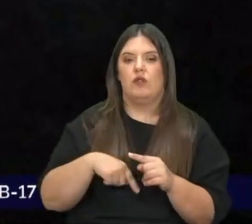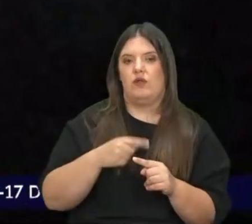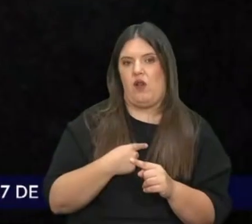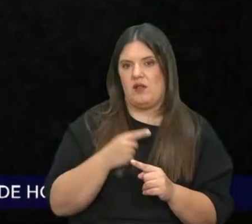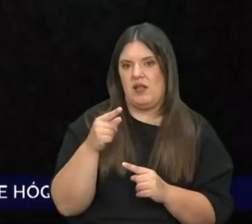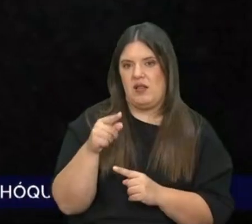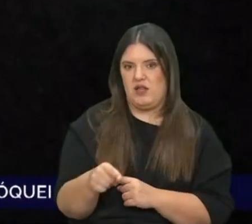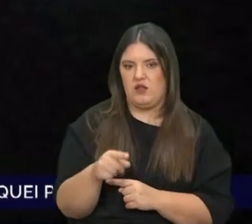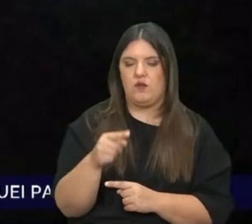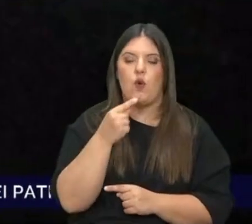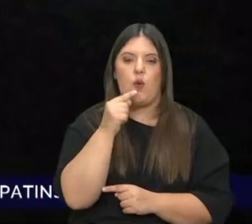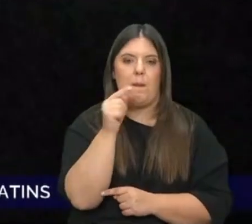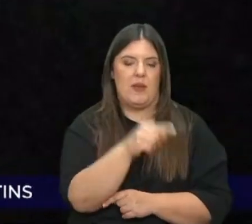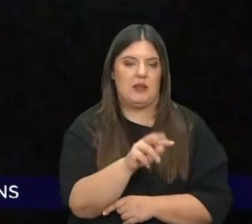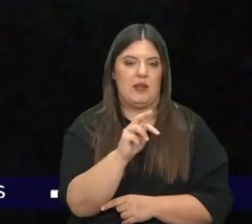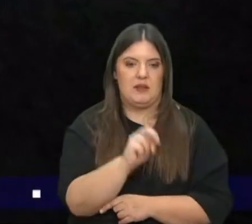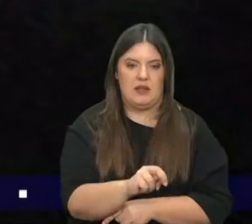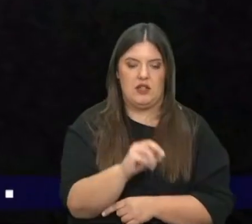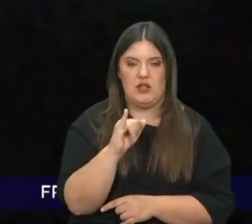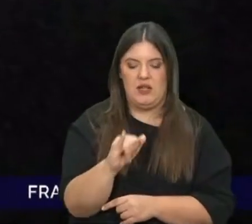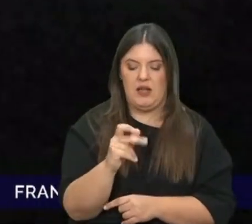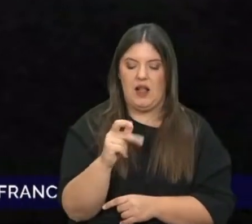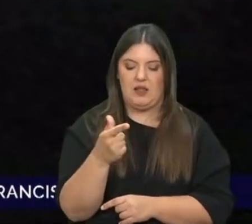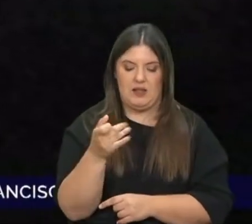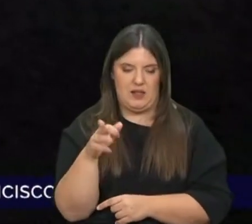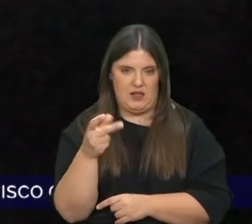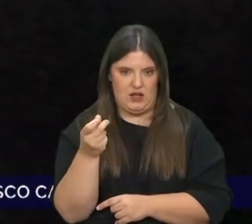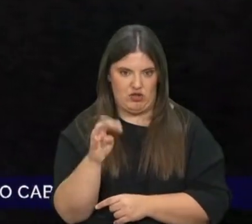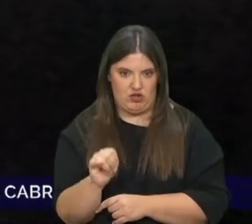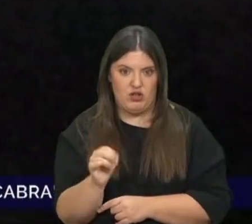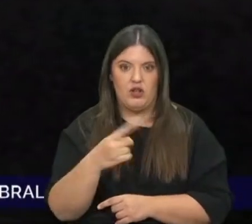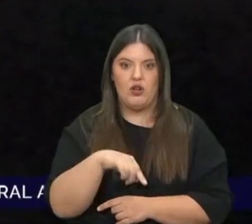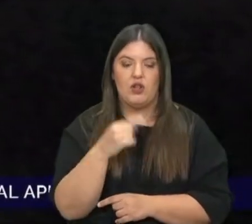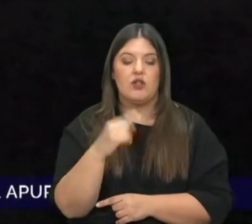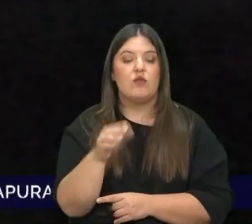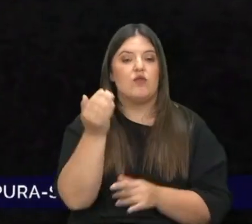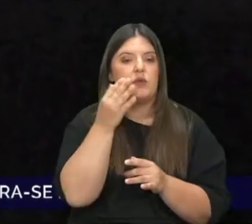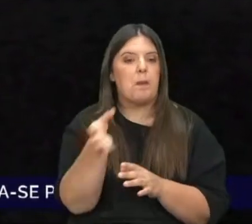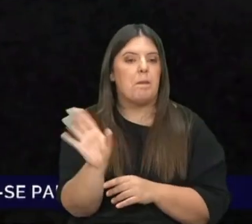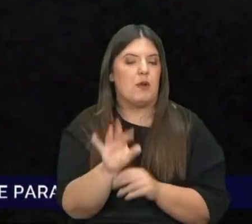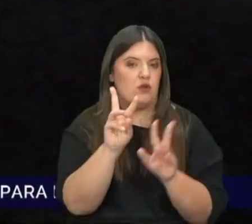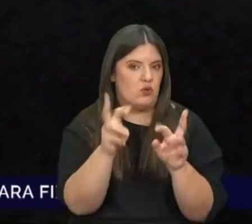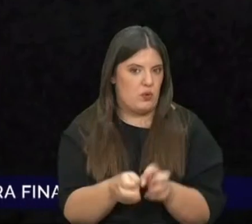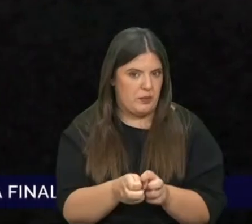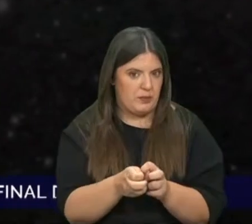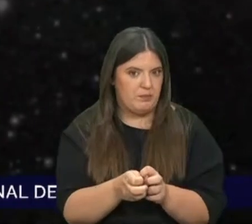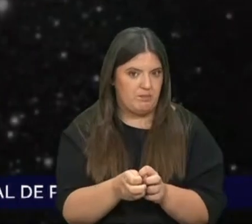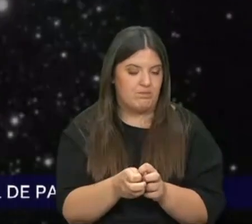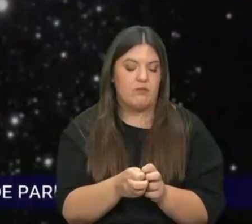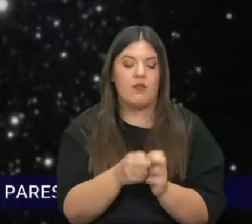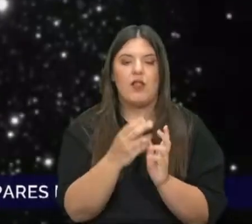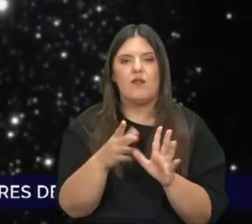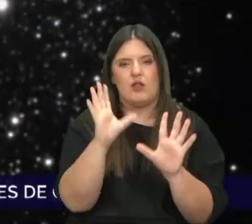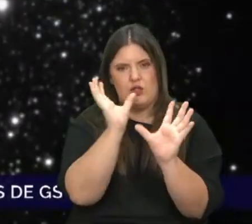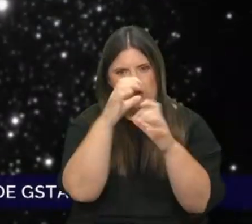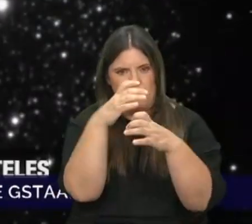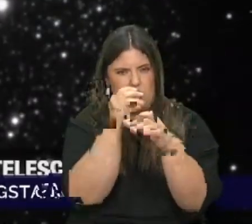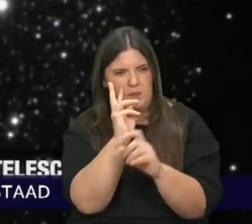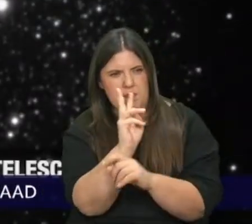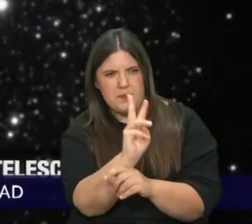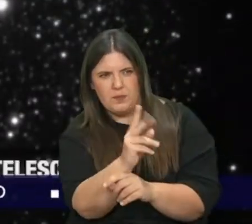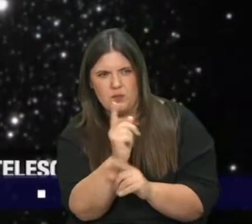Este é o cometa 3I Atlas e agora nós temos muito mais informações sobre ele. Vários telescópios que começaram a